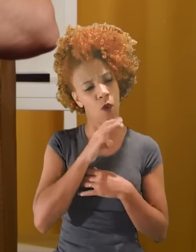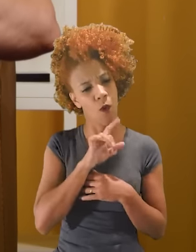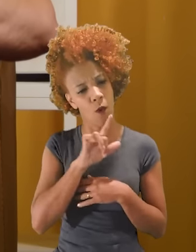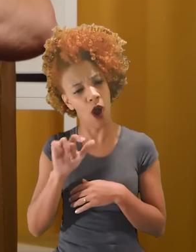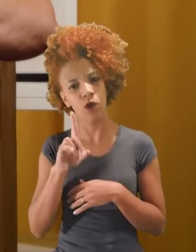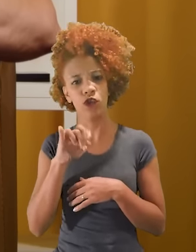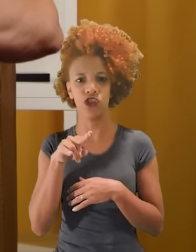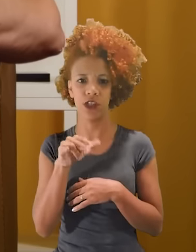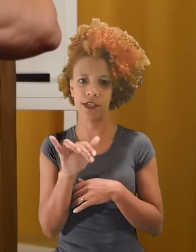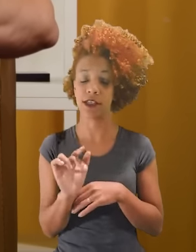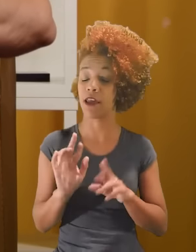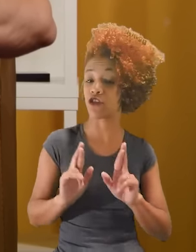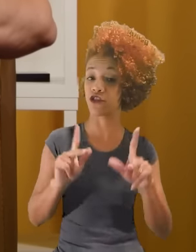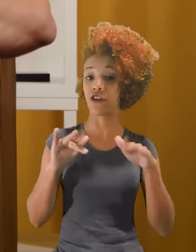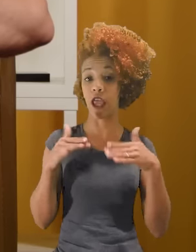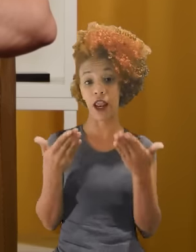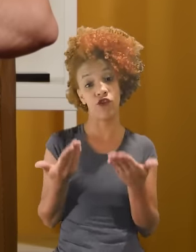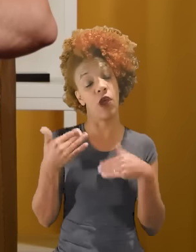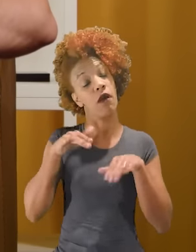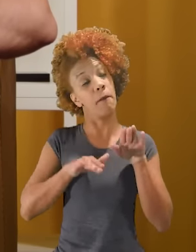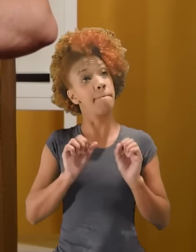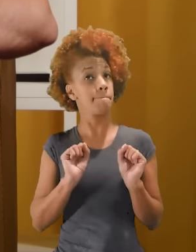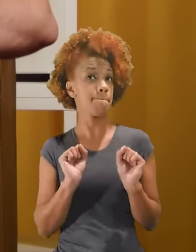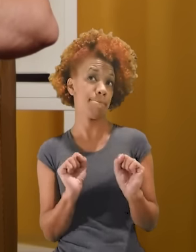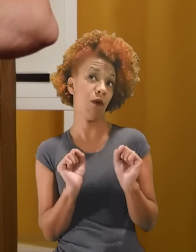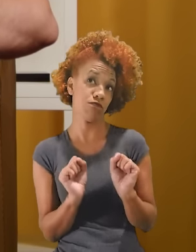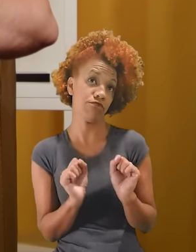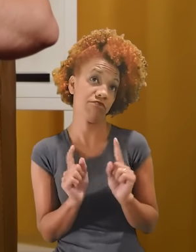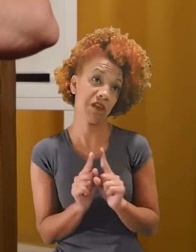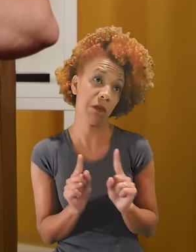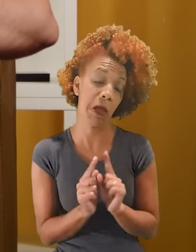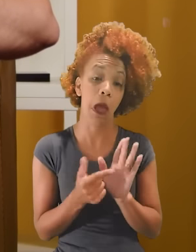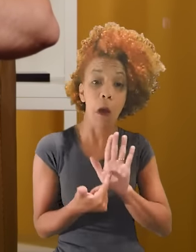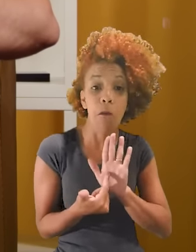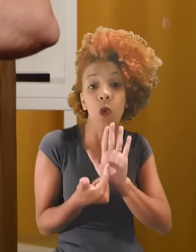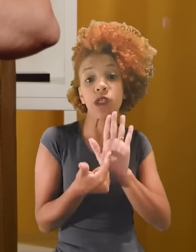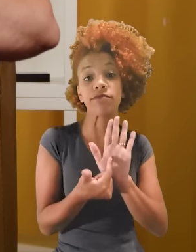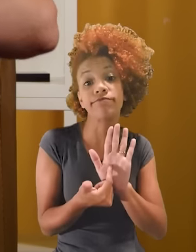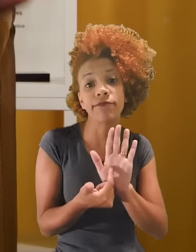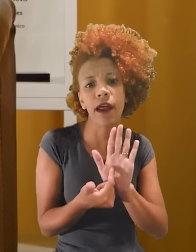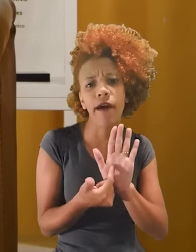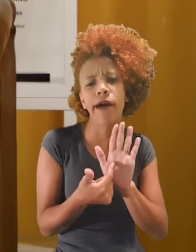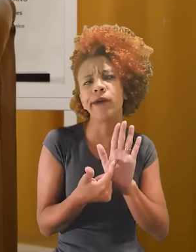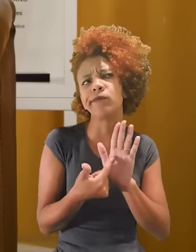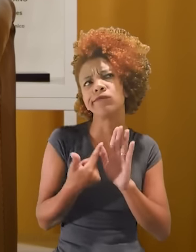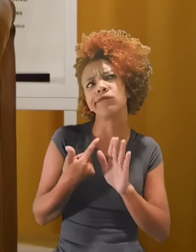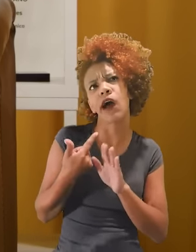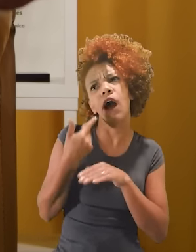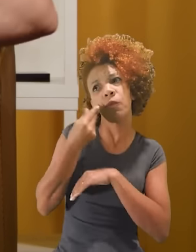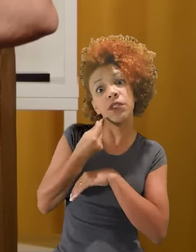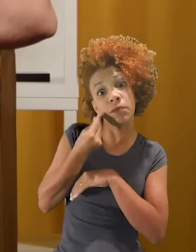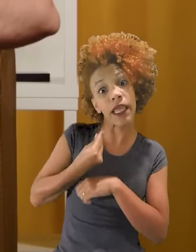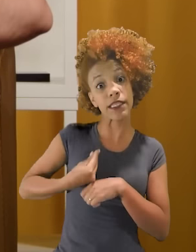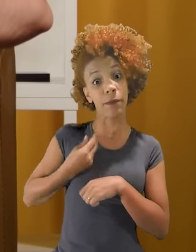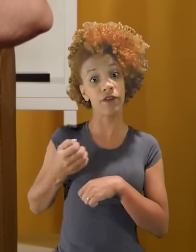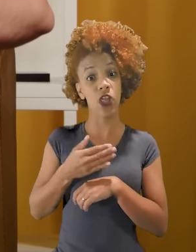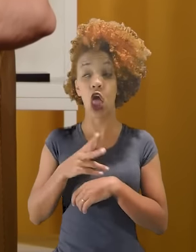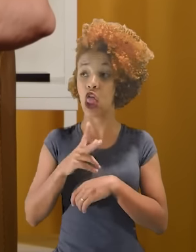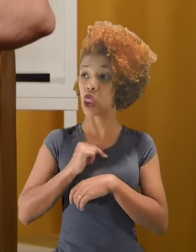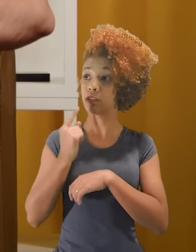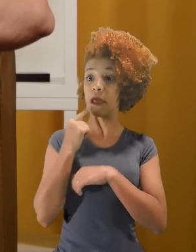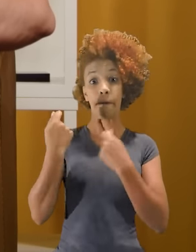é muito diferente de tudo que você já viu. Ele pode talvez, de alguma maneira, trazer alguma leitura para sua vida nova, talvez você olhe e fale